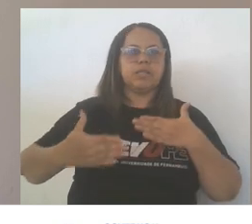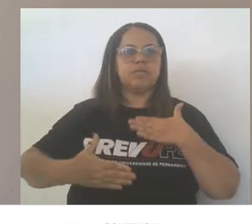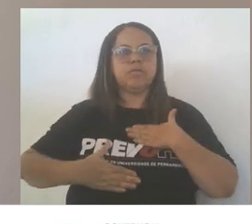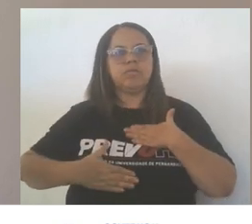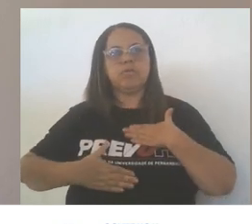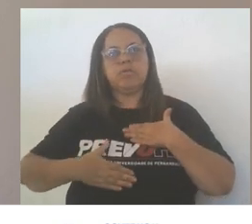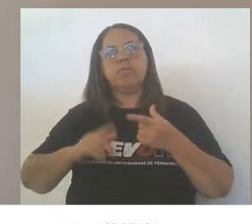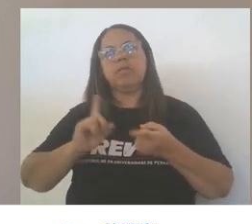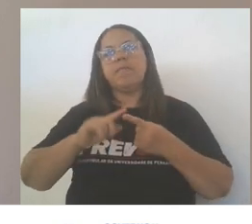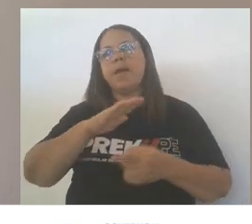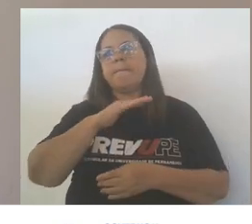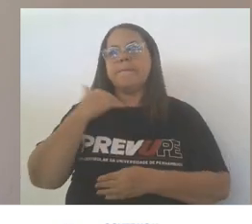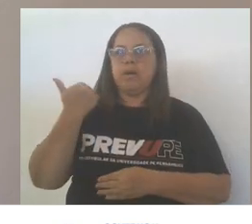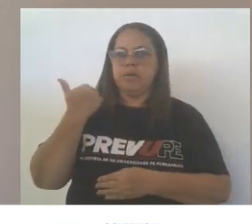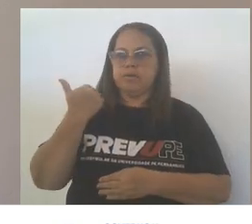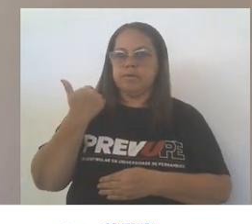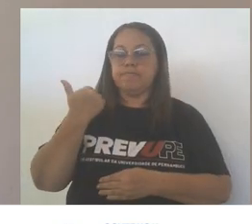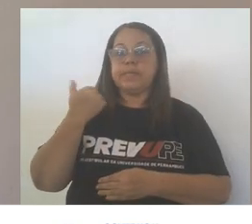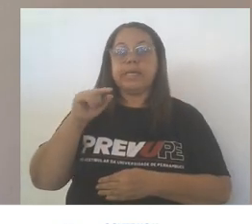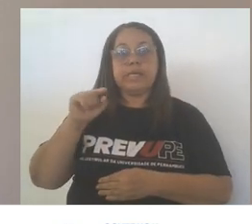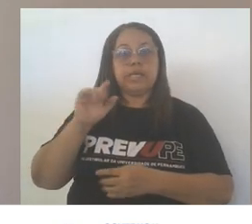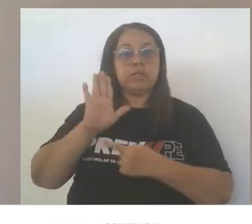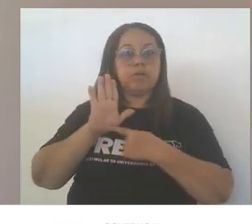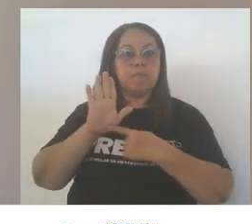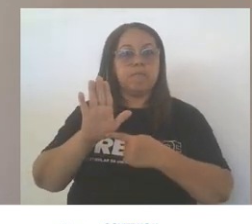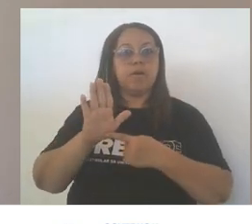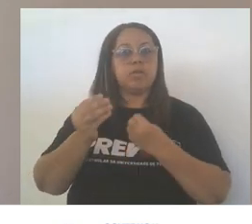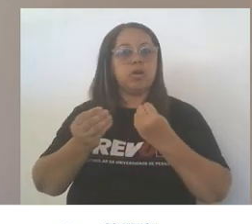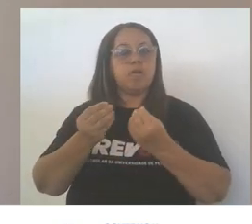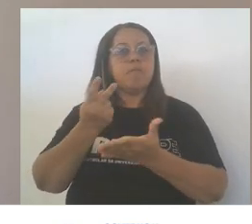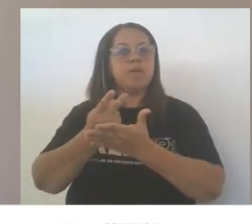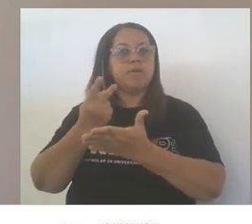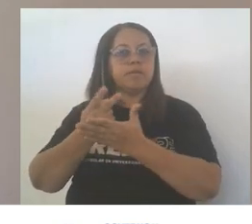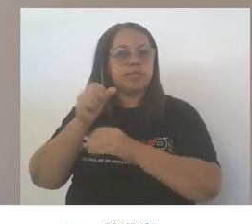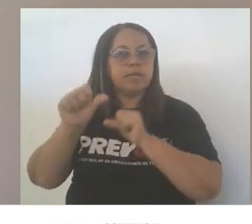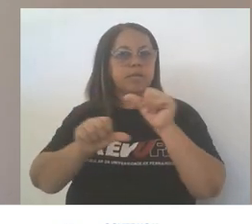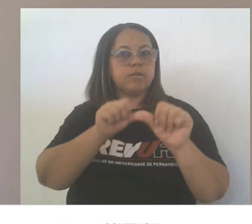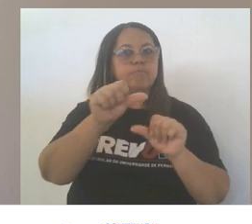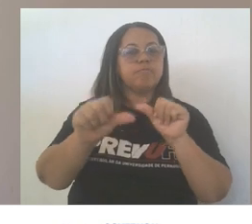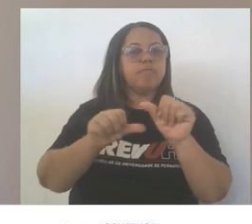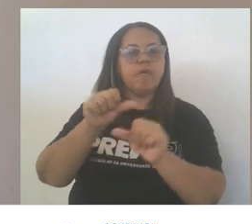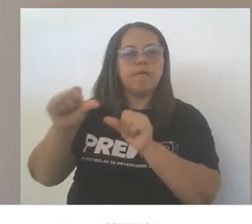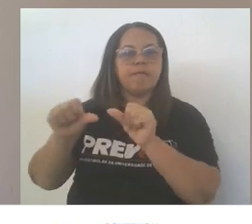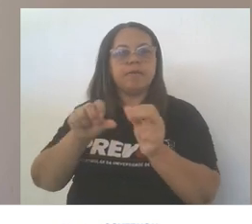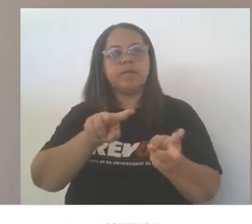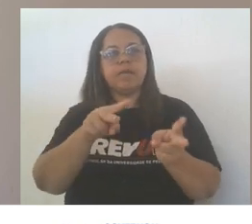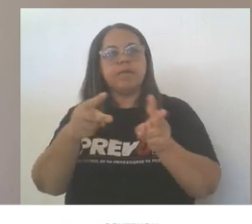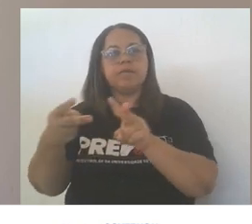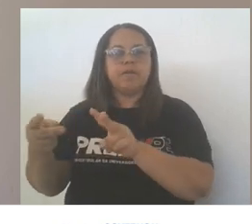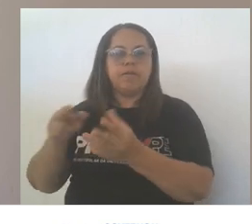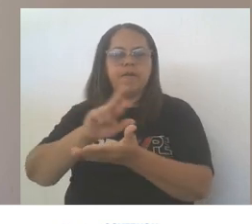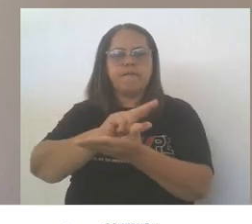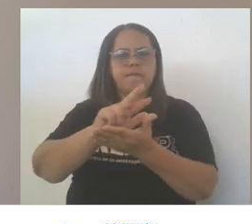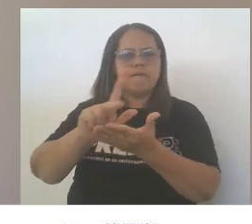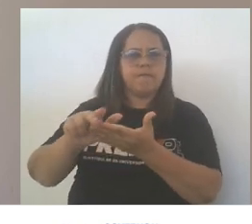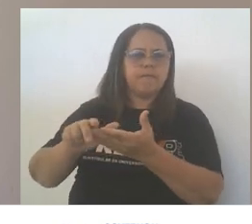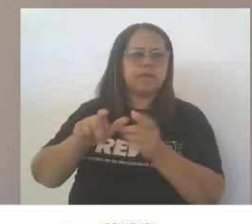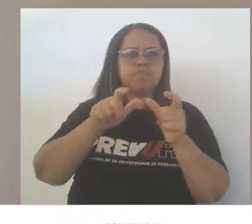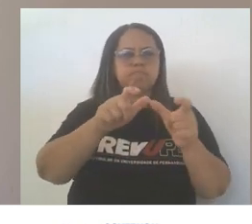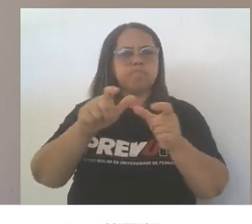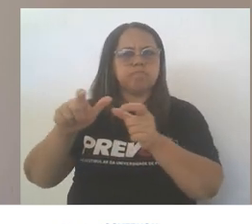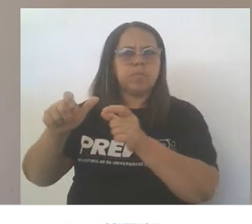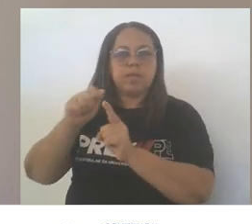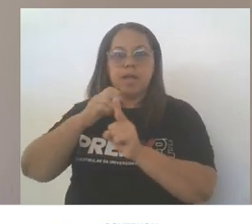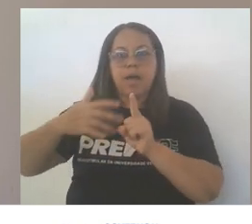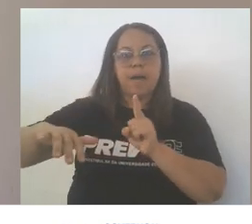óbito. Esse ciclo ilustra como os poluentes podem ser transformados e transferidos através de vários compartimentos